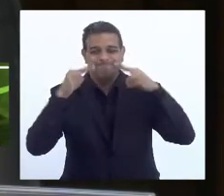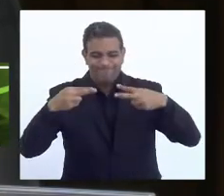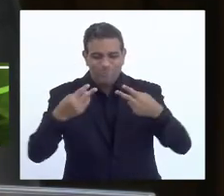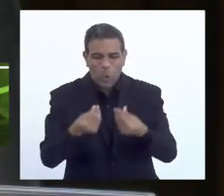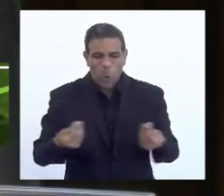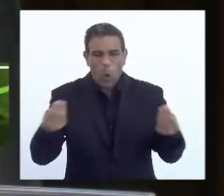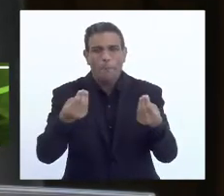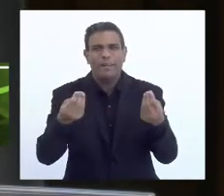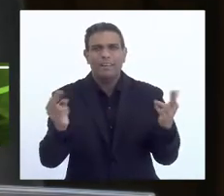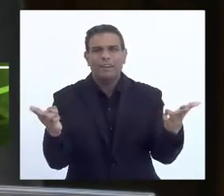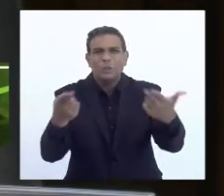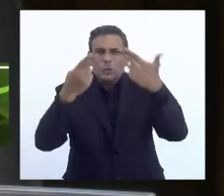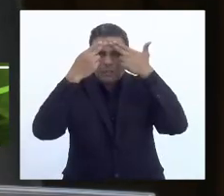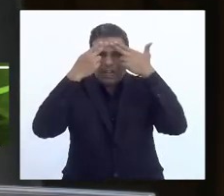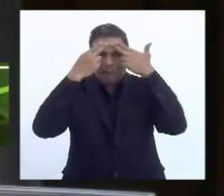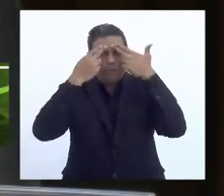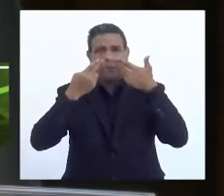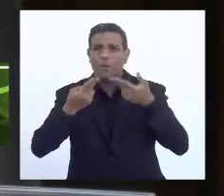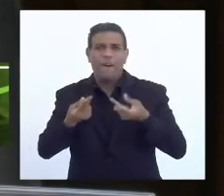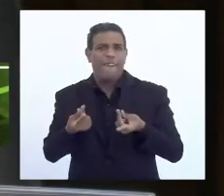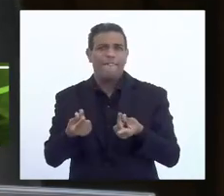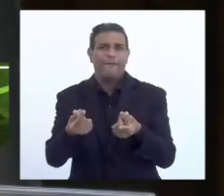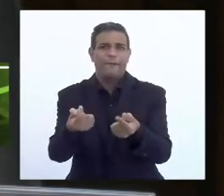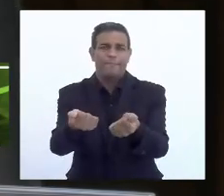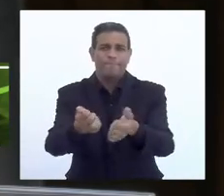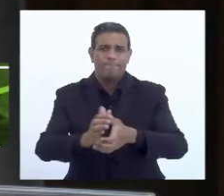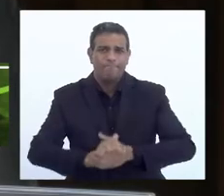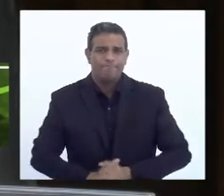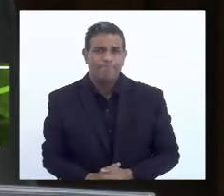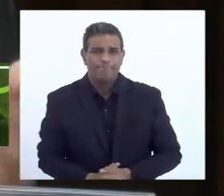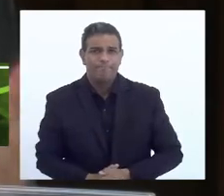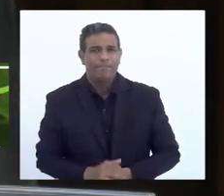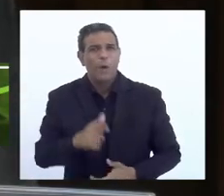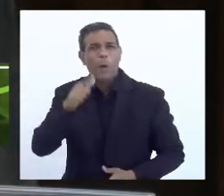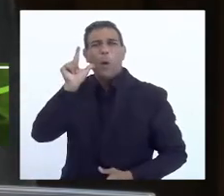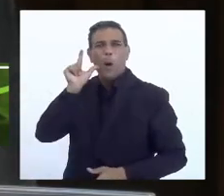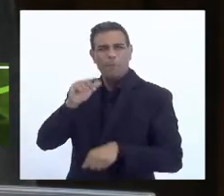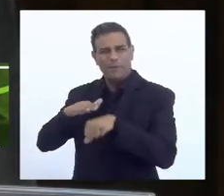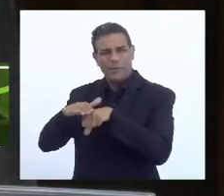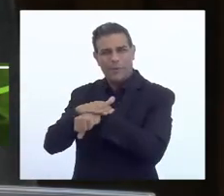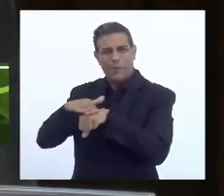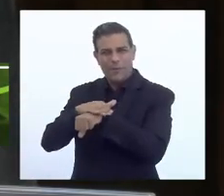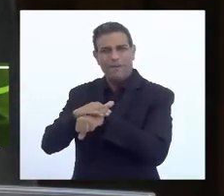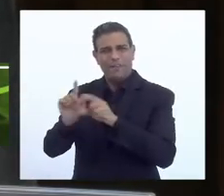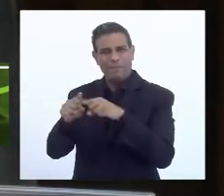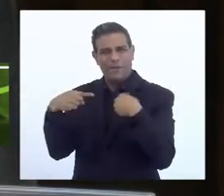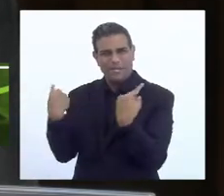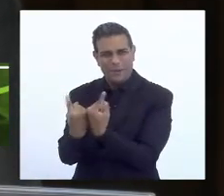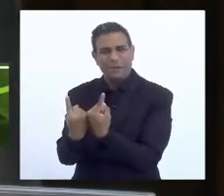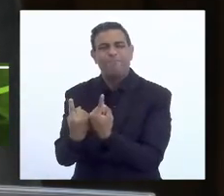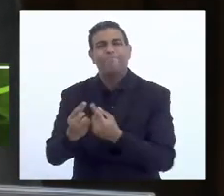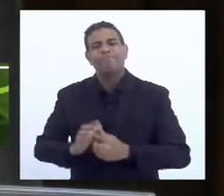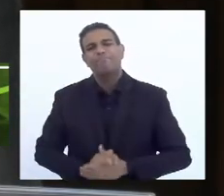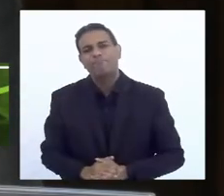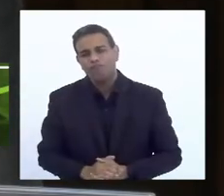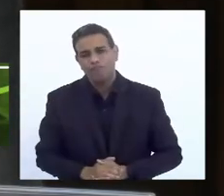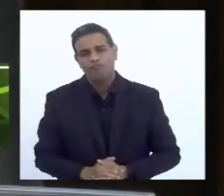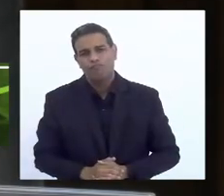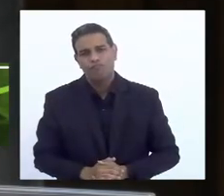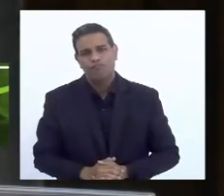é um trauma mesmo que eu vou levar para o resto da minha vida, né? Até ontem a gente estava falando numa outra atividade